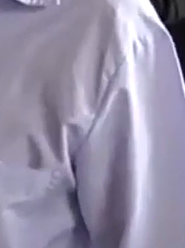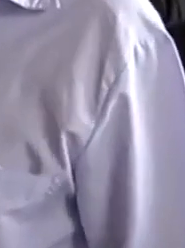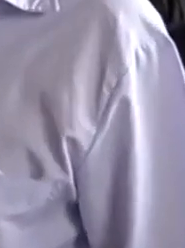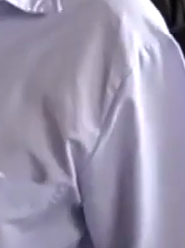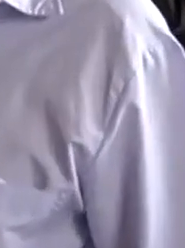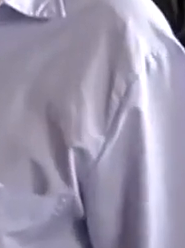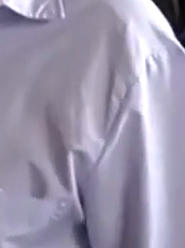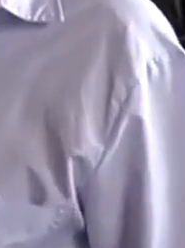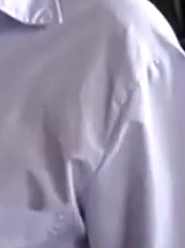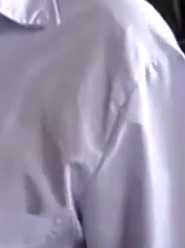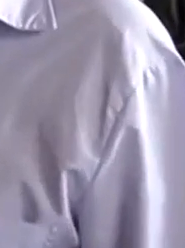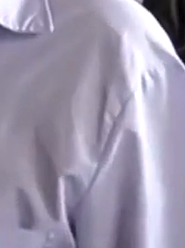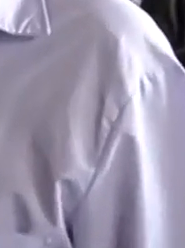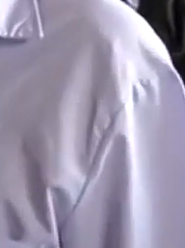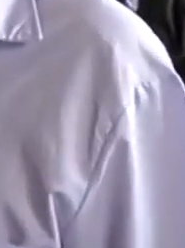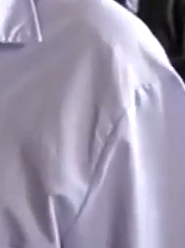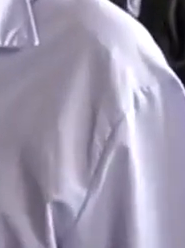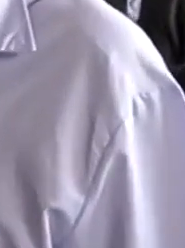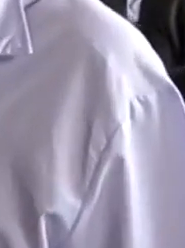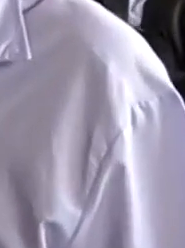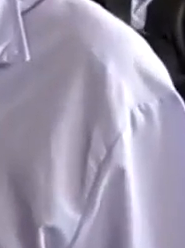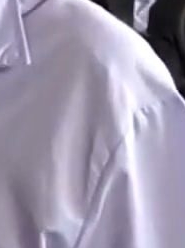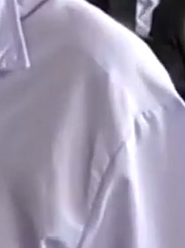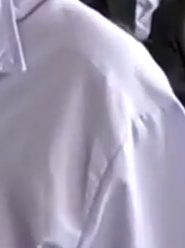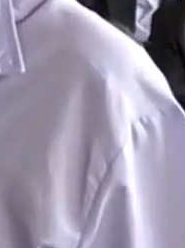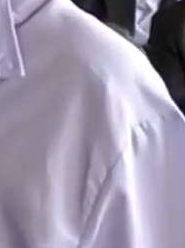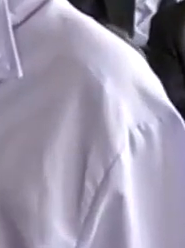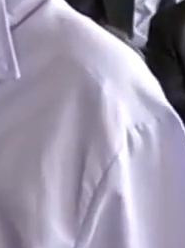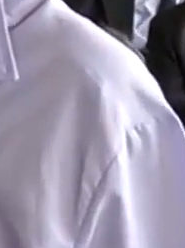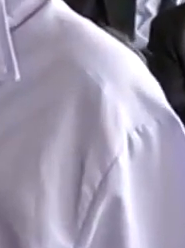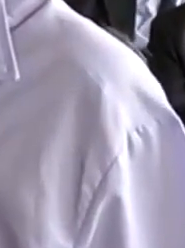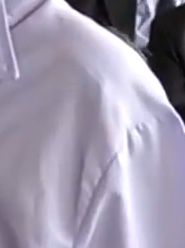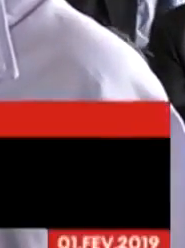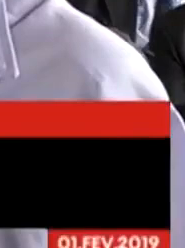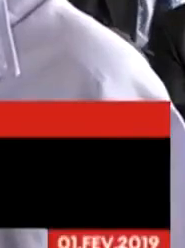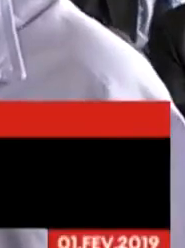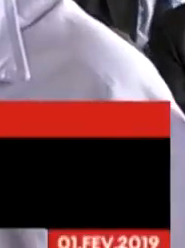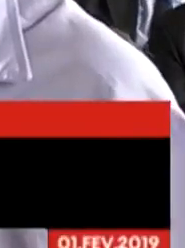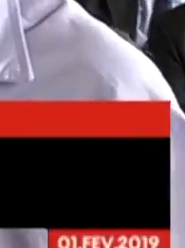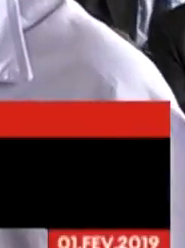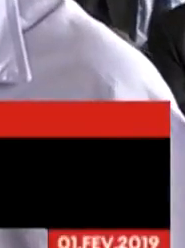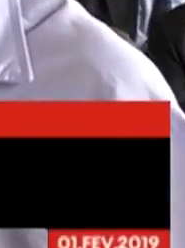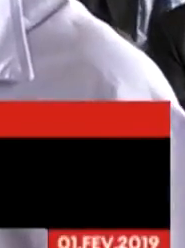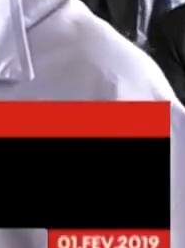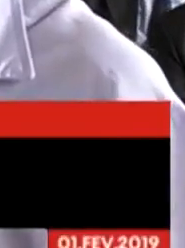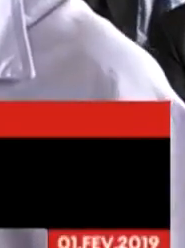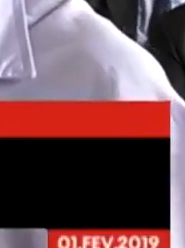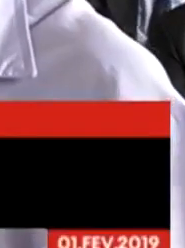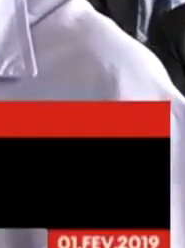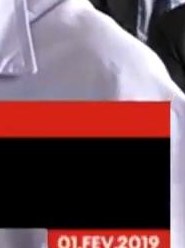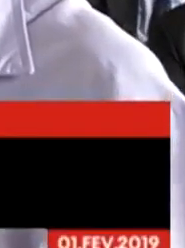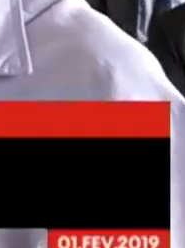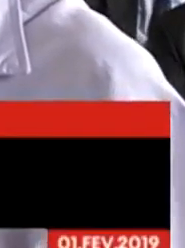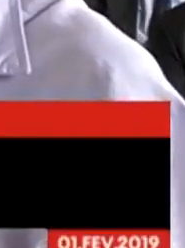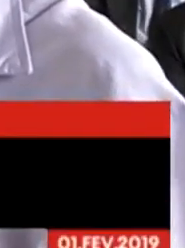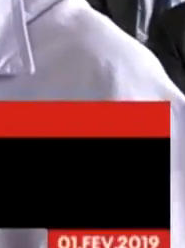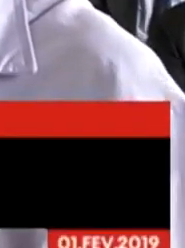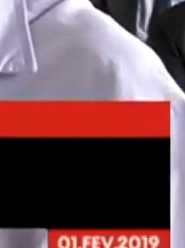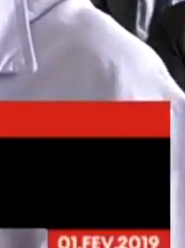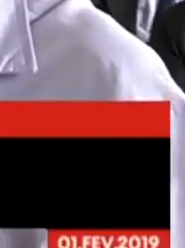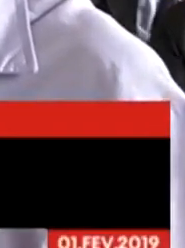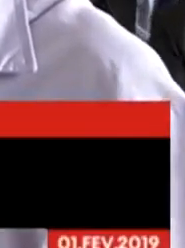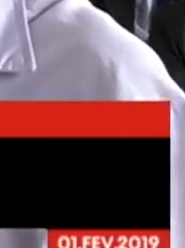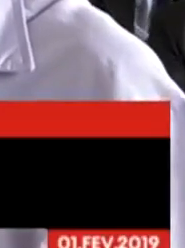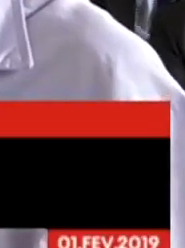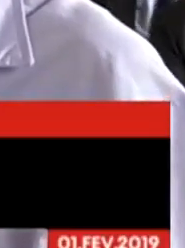bem arrumadinha, inclusive nós estamos até satisfeitos, está muito bom Alterosa por enquanto. Mas tá? Pode melhorar? Pode melhorar mais, mas espera melhor os deputados, mais